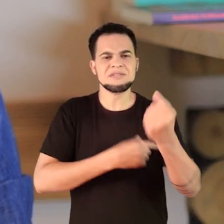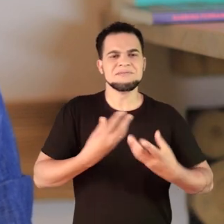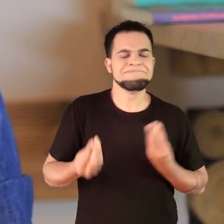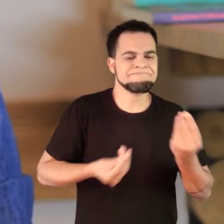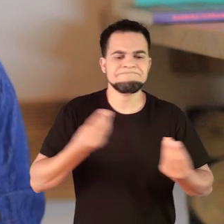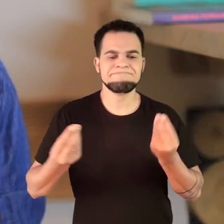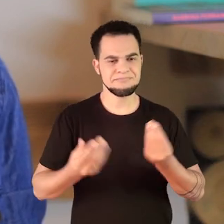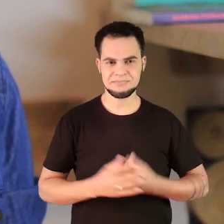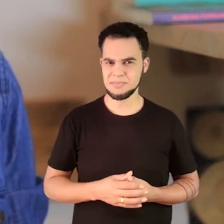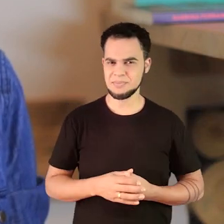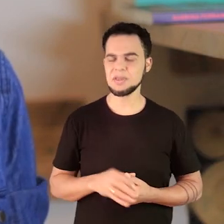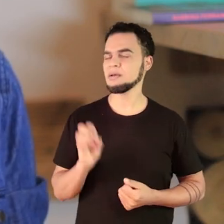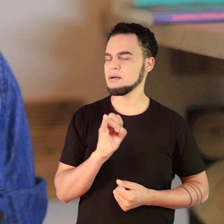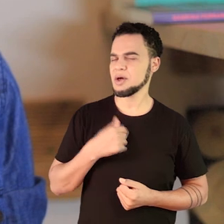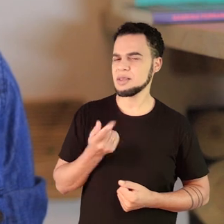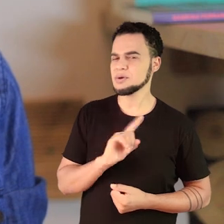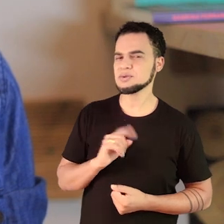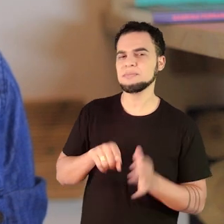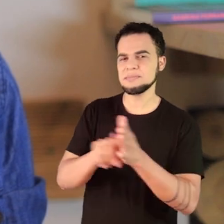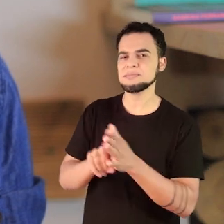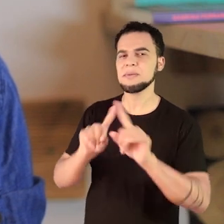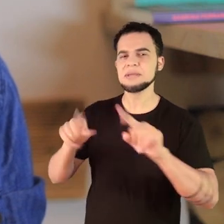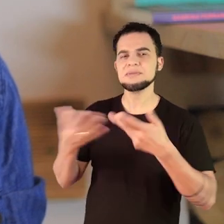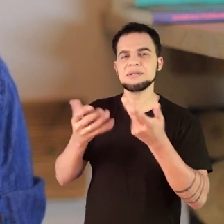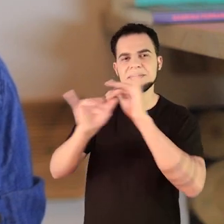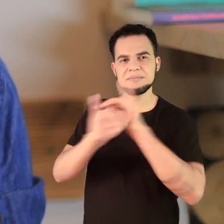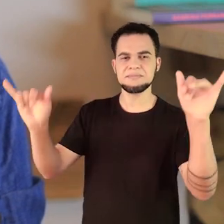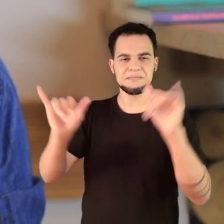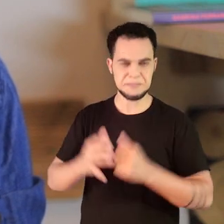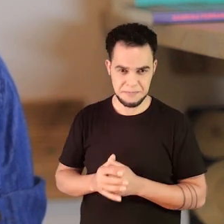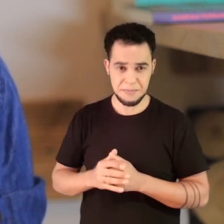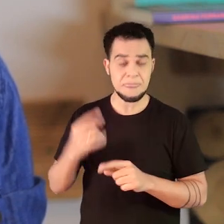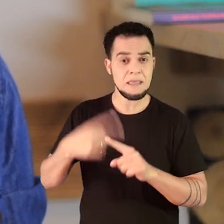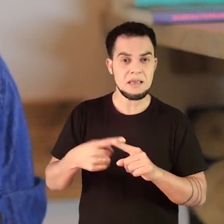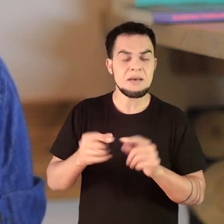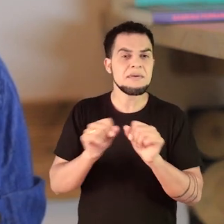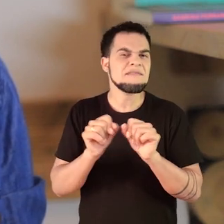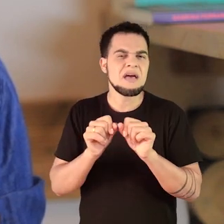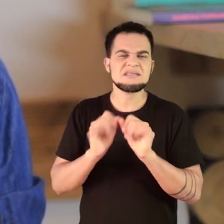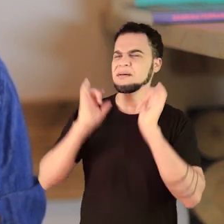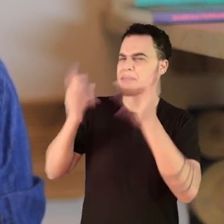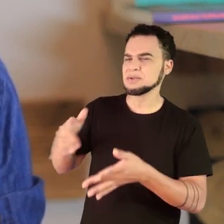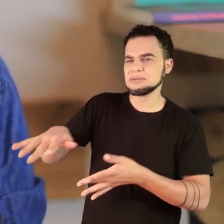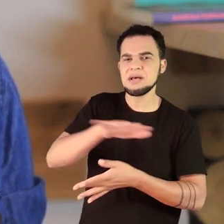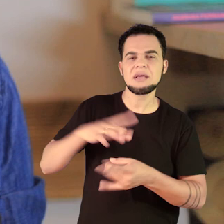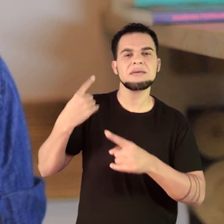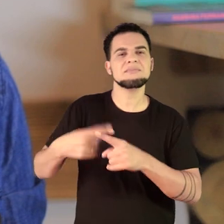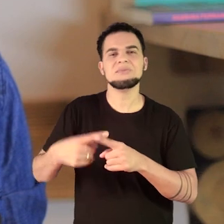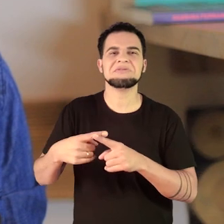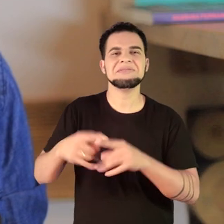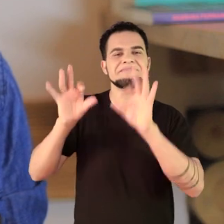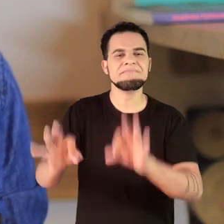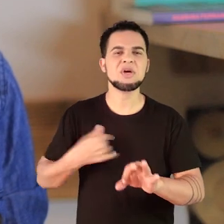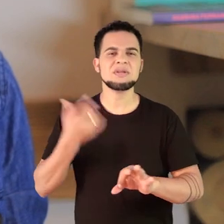ou ânimo para isso. Oi, Sabrina, não sou pesquisadora neste momento, mas queria deixar meu comentário, porque o que me fez sair dessa área é justamente o fato